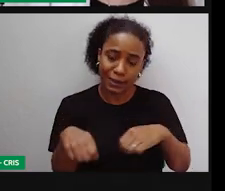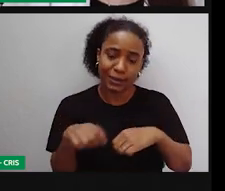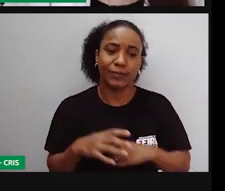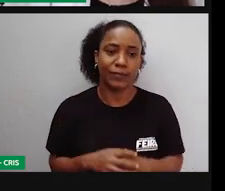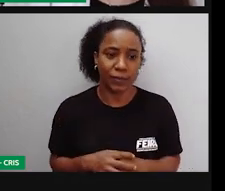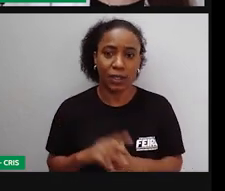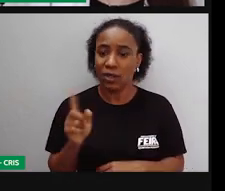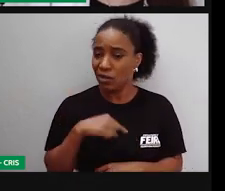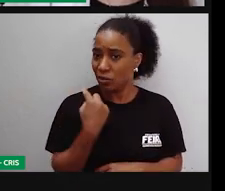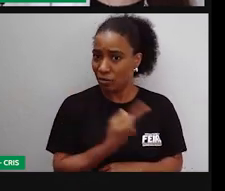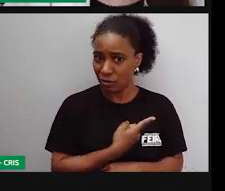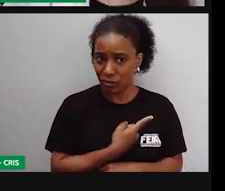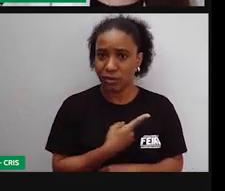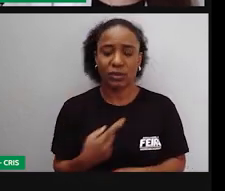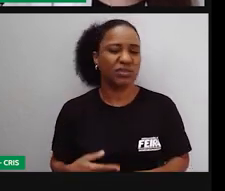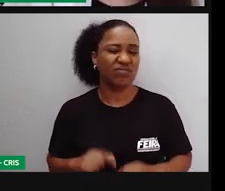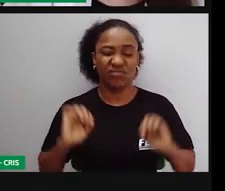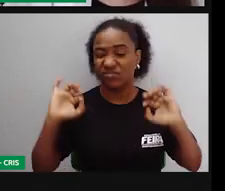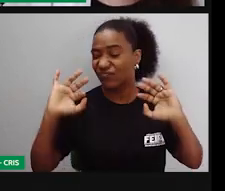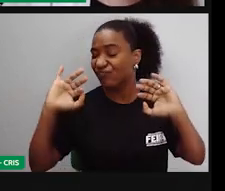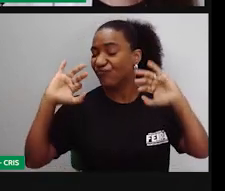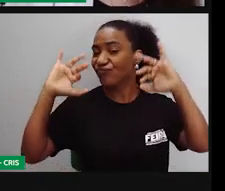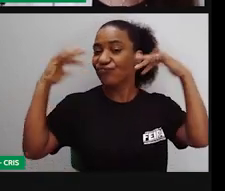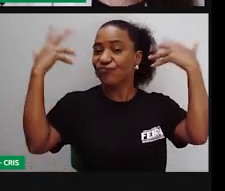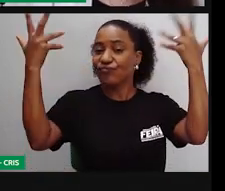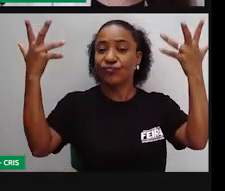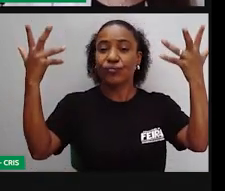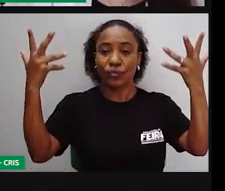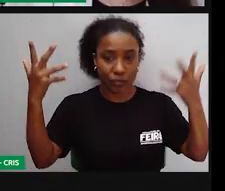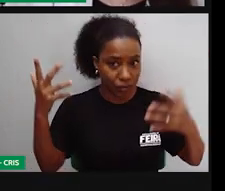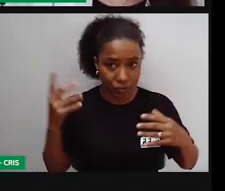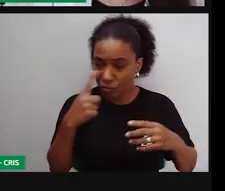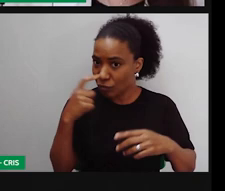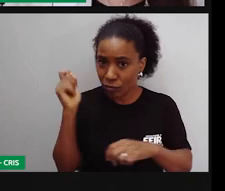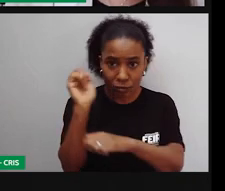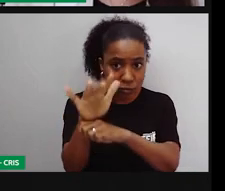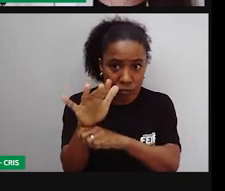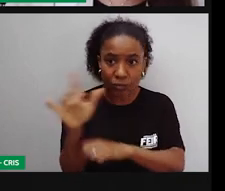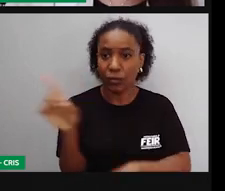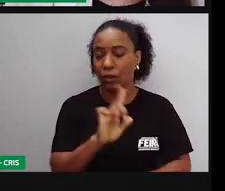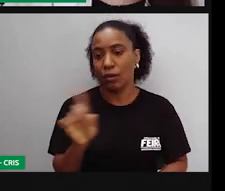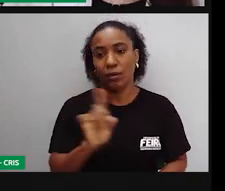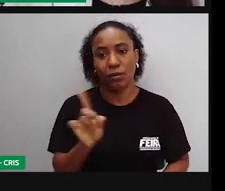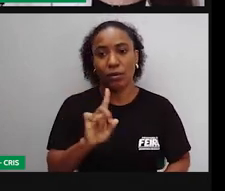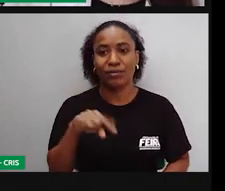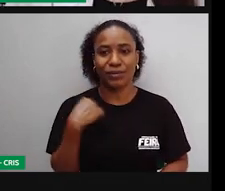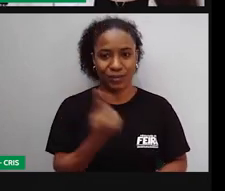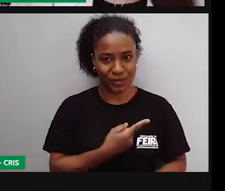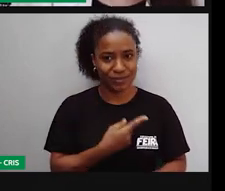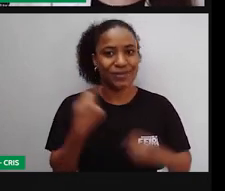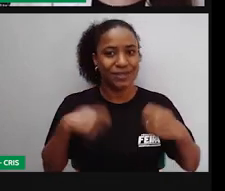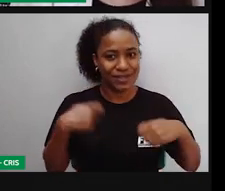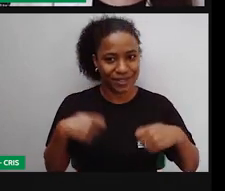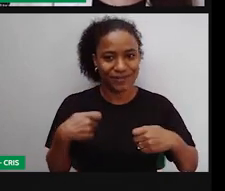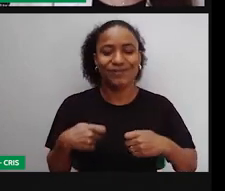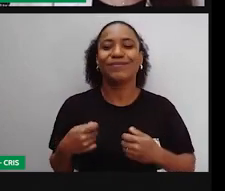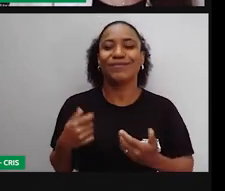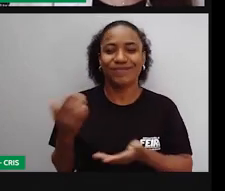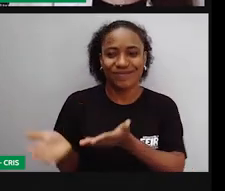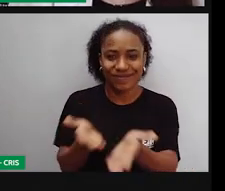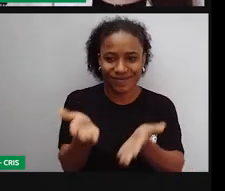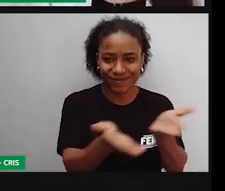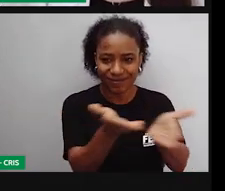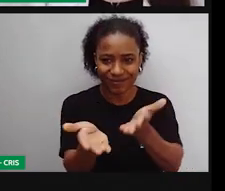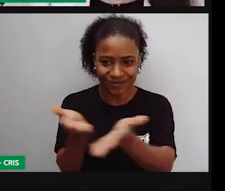e passar por essa vida sendo irresponsável e só pensando e sendo egoísta, só pensando em nós, tá bom? Me despeço mais uma vez de